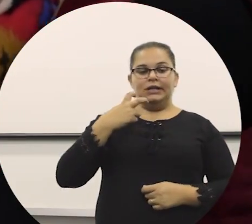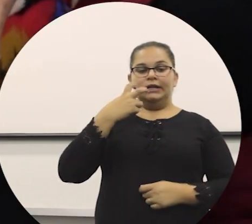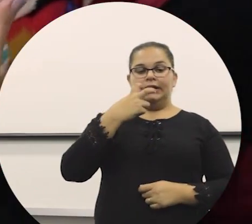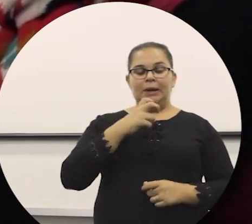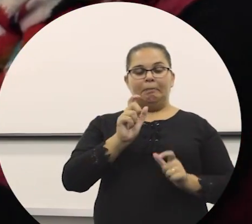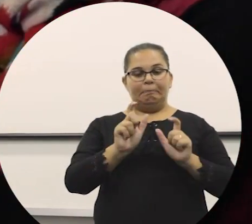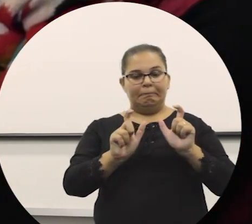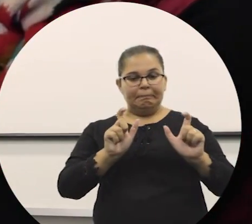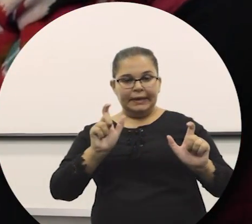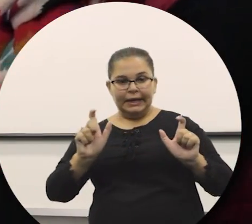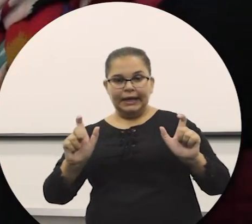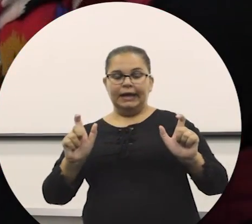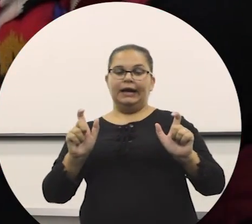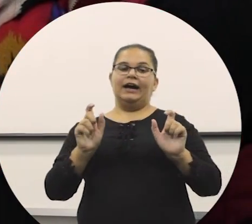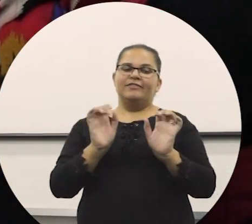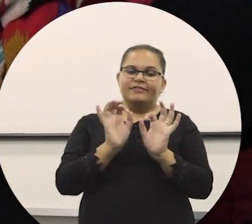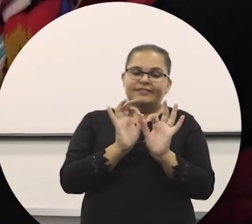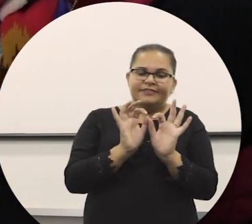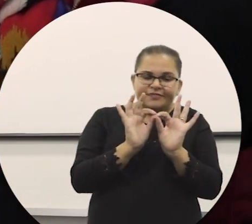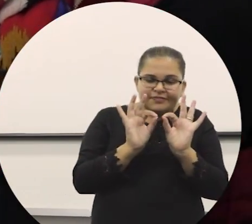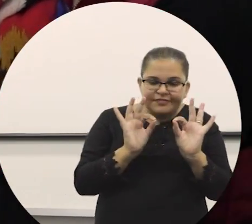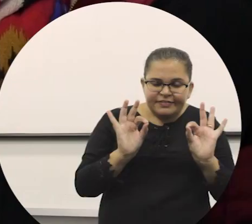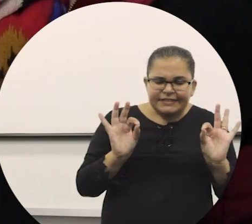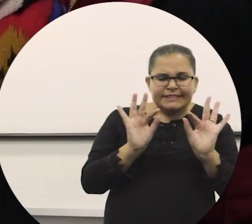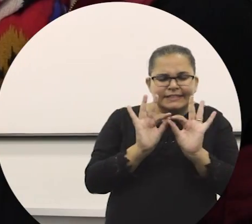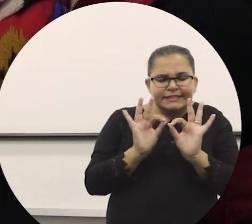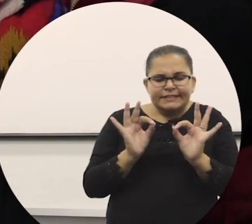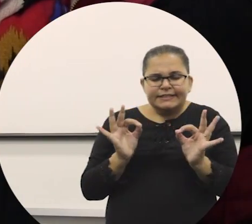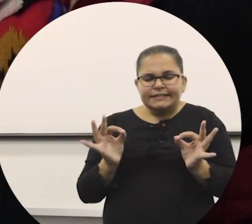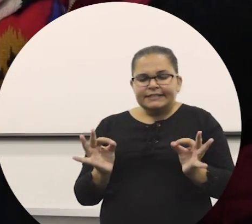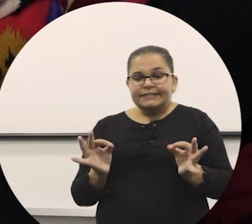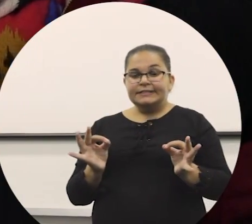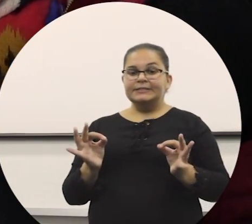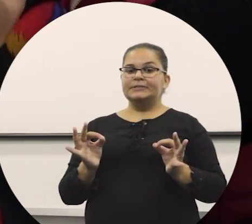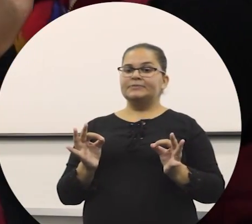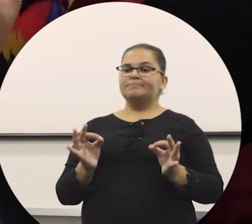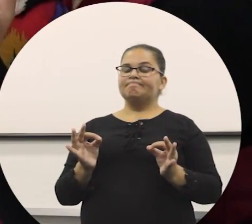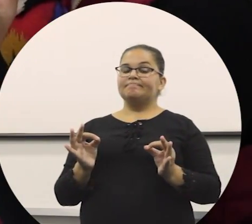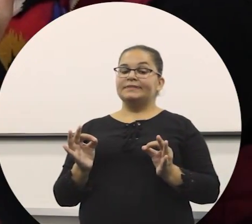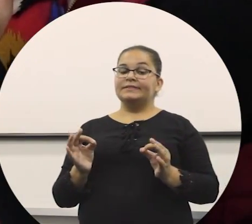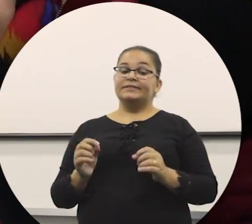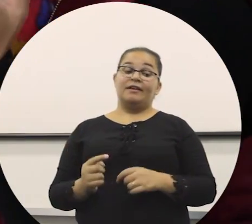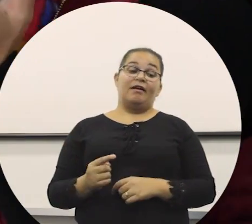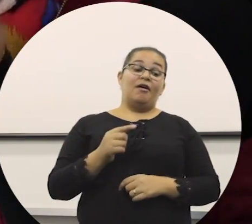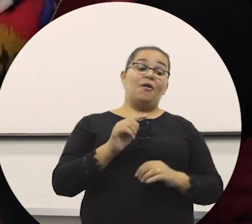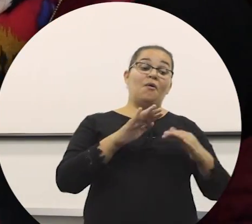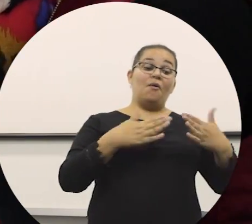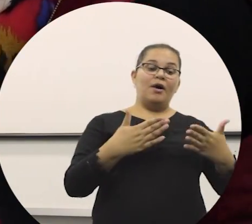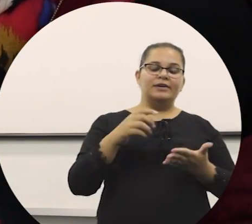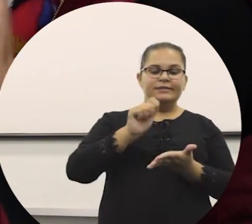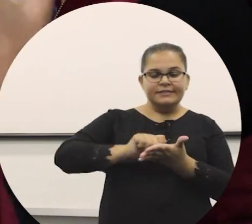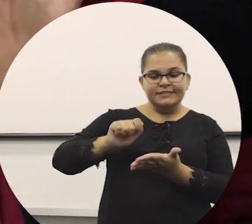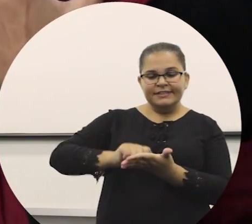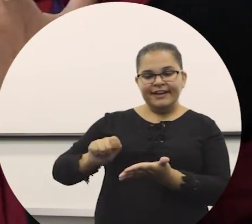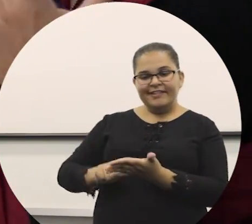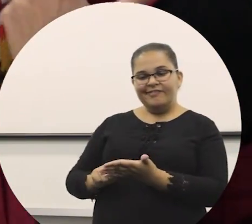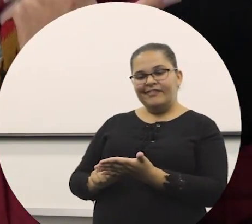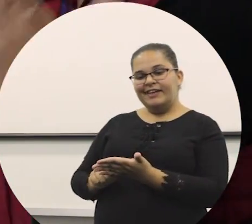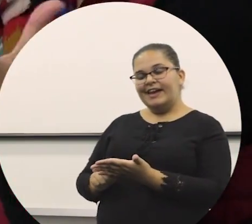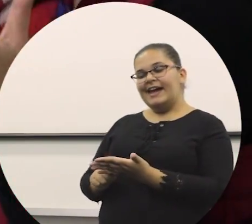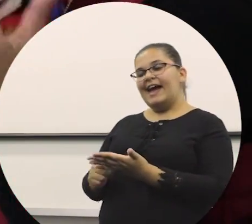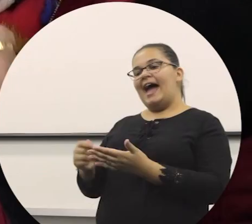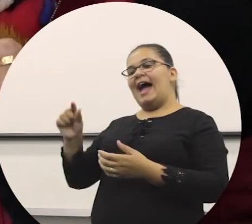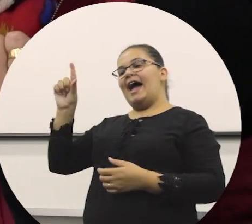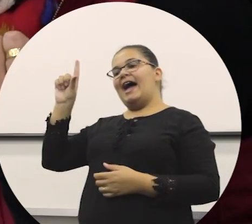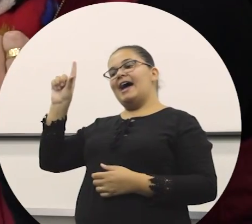oralização de palavras e pequenas frases, muitas vezes têm um desempenho inferior na hora da escrita do que crianças